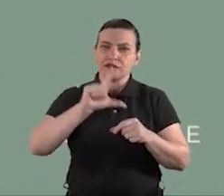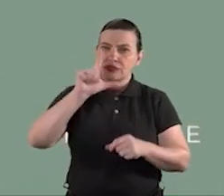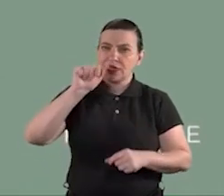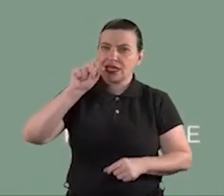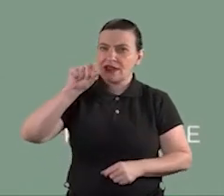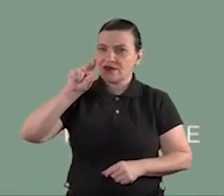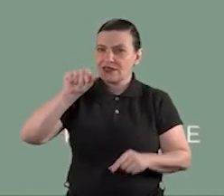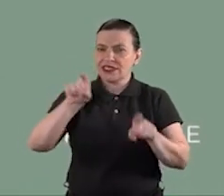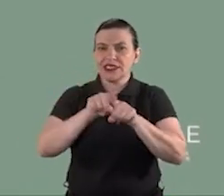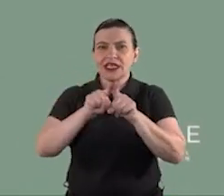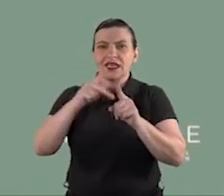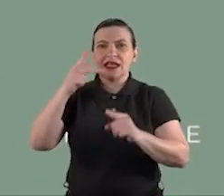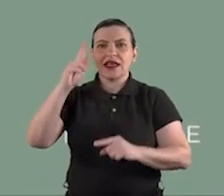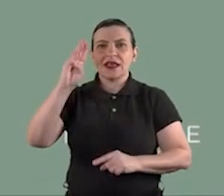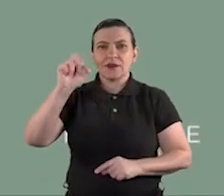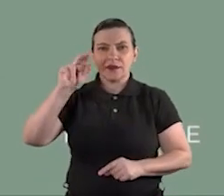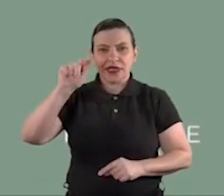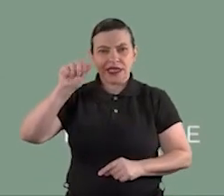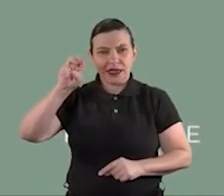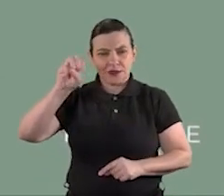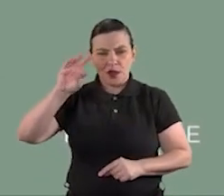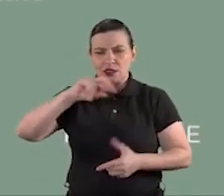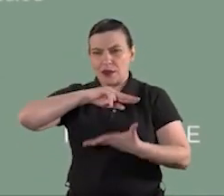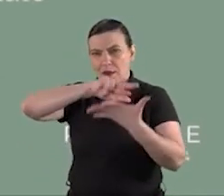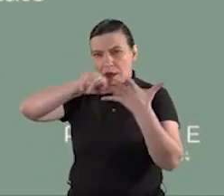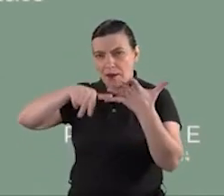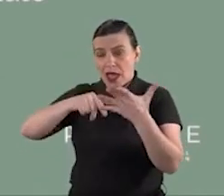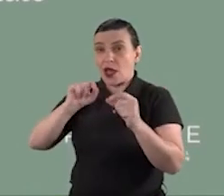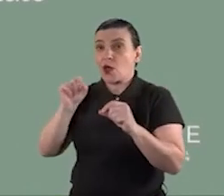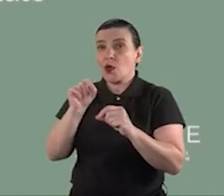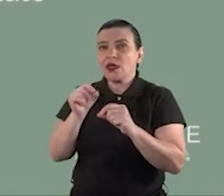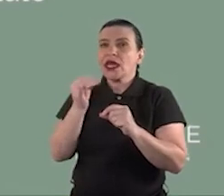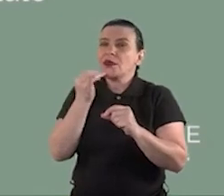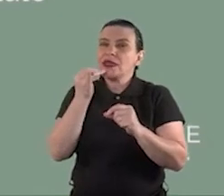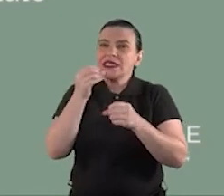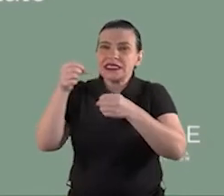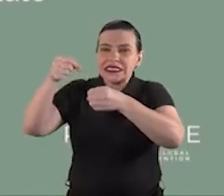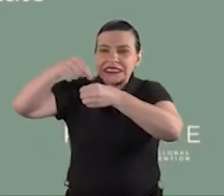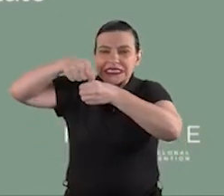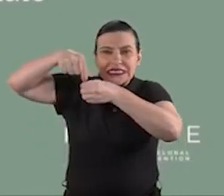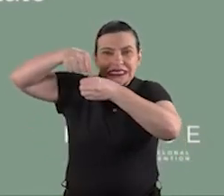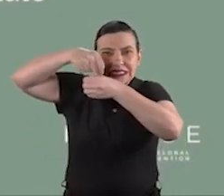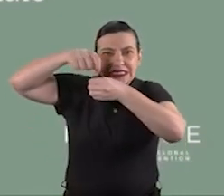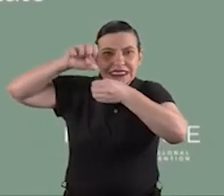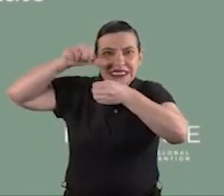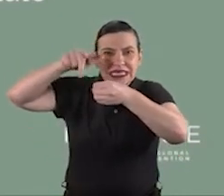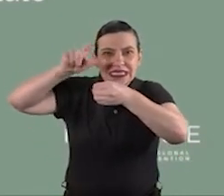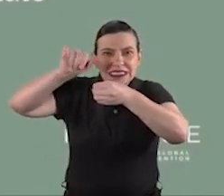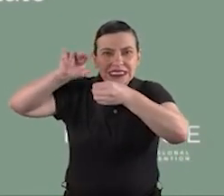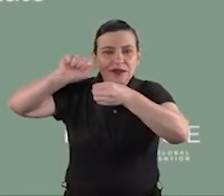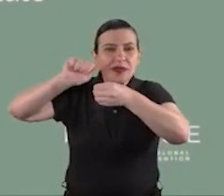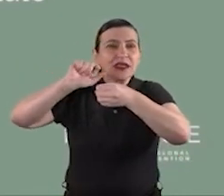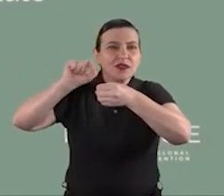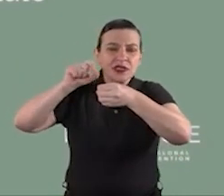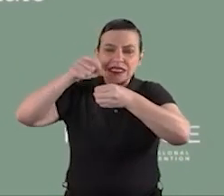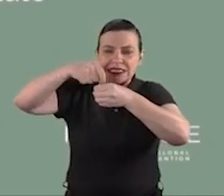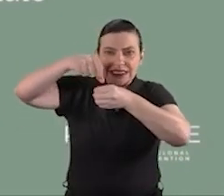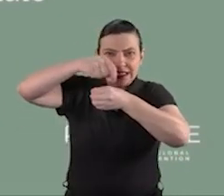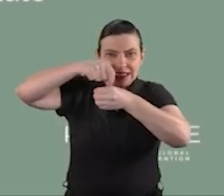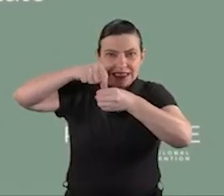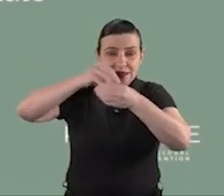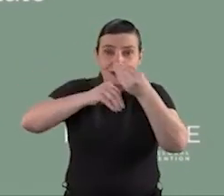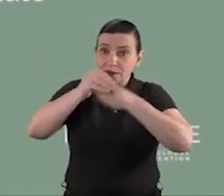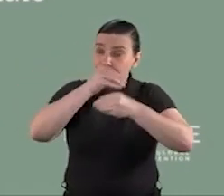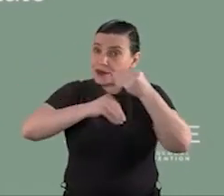lavanda na céu visto areia na Bergamota em outros óleos essenciais as enzimas do corpo metabolizam acetato de linalila em linalila